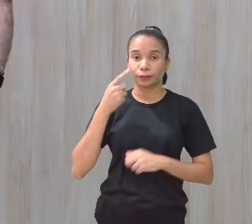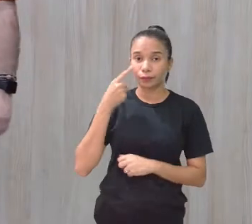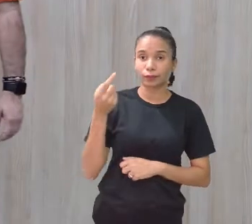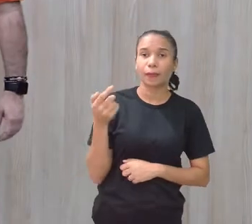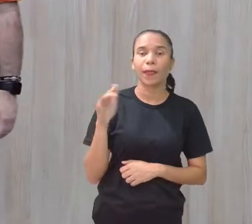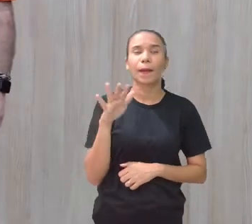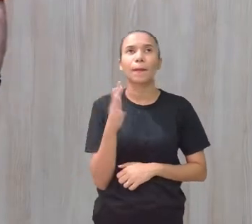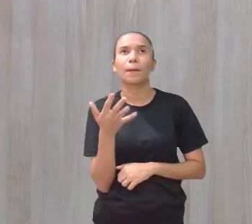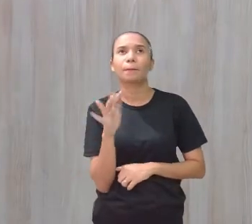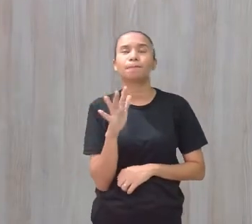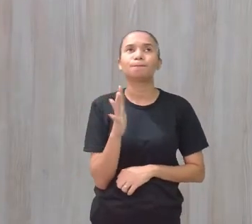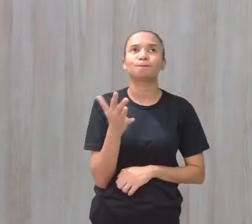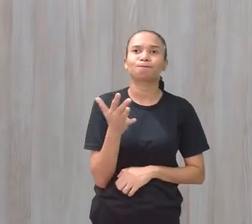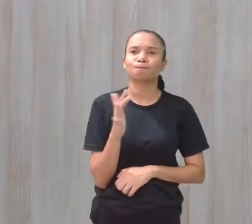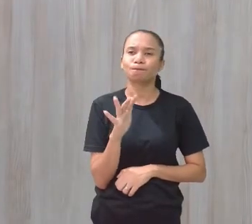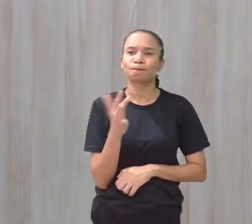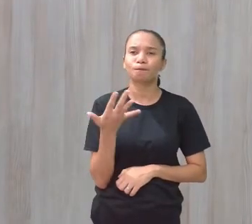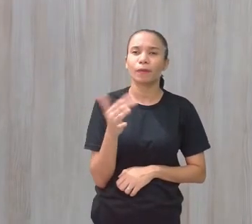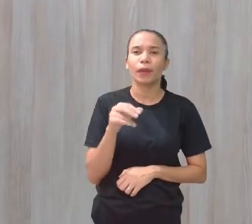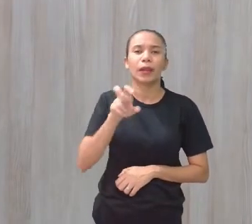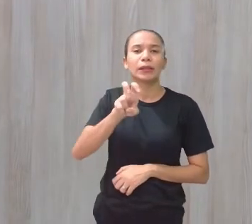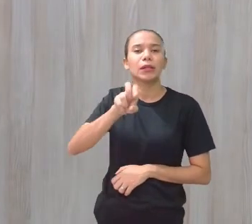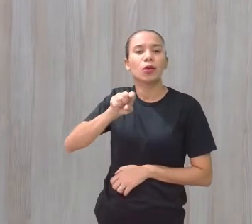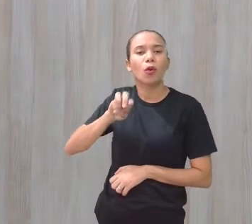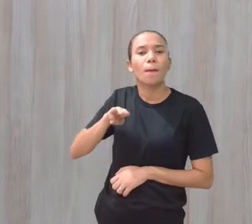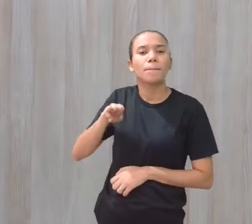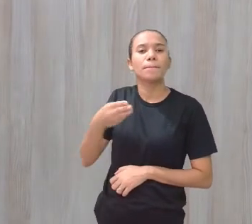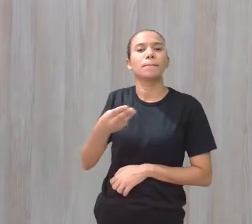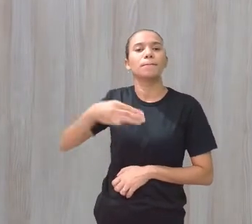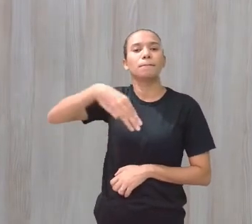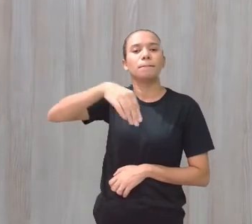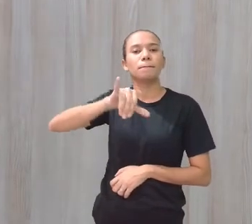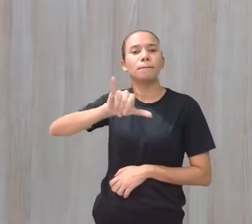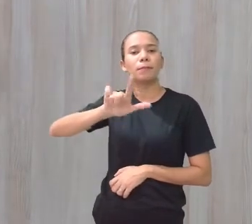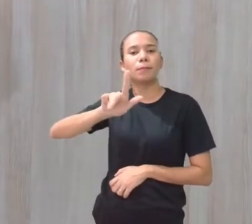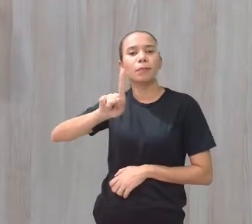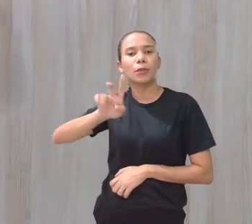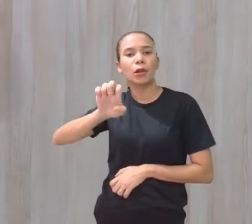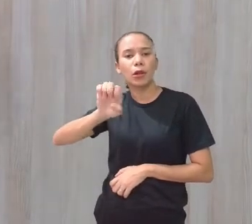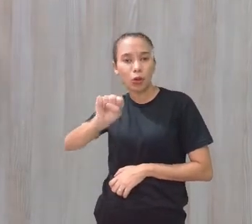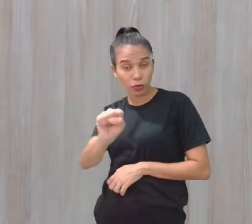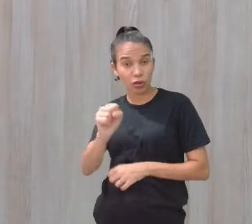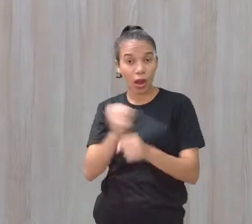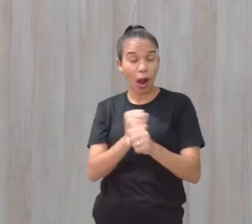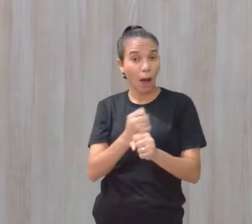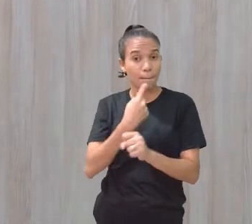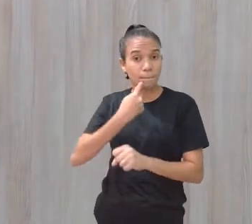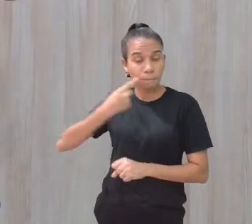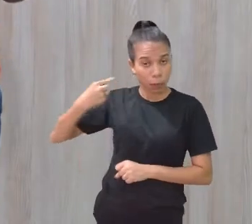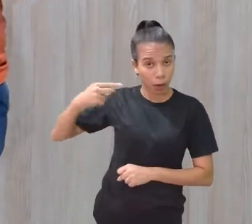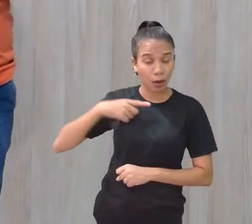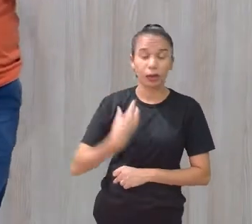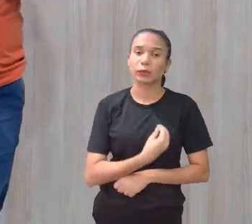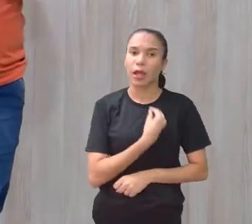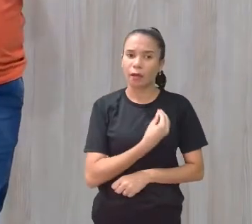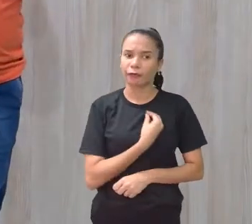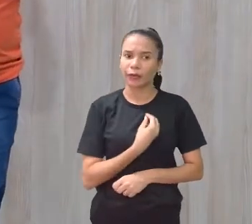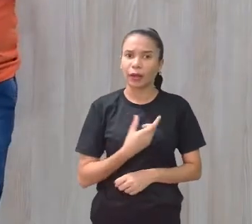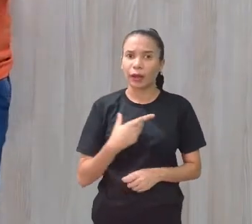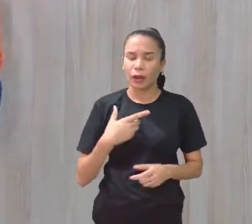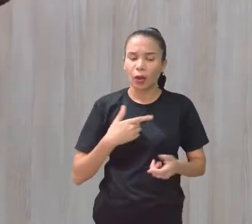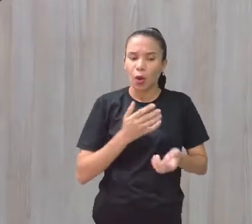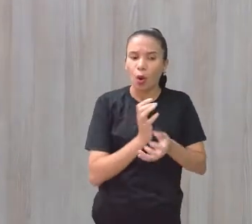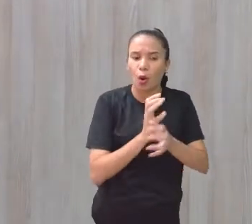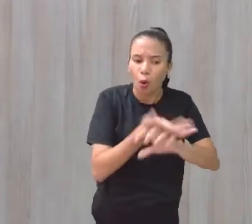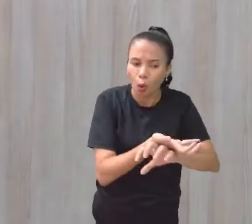volta de 5 milhões de anos atrás, né, existiram aqueles, né, que supostamente, ou